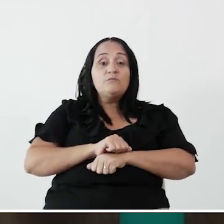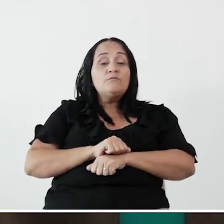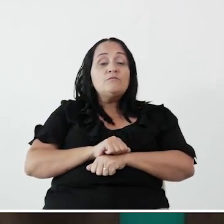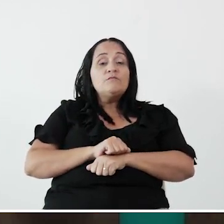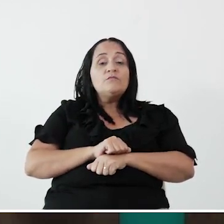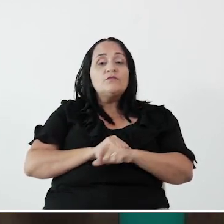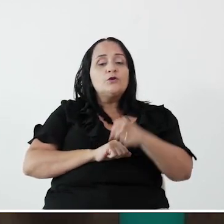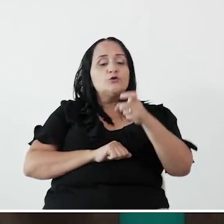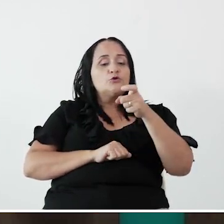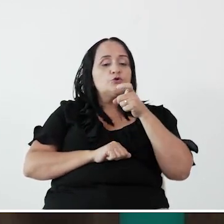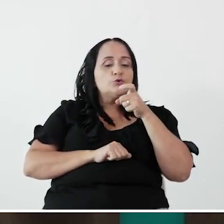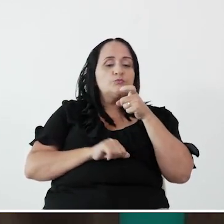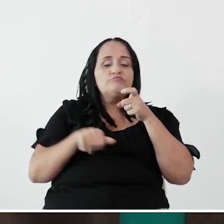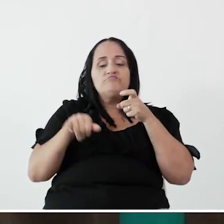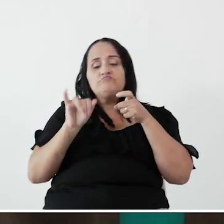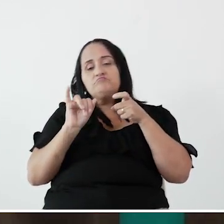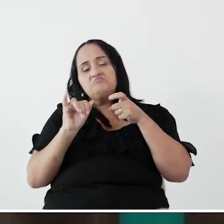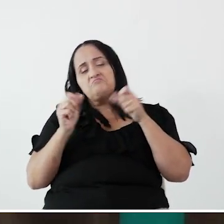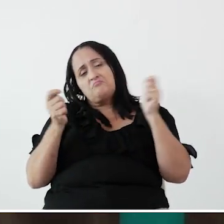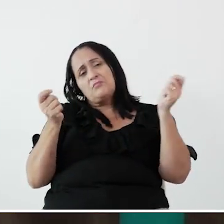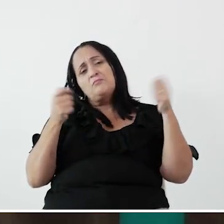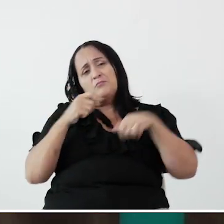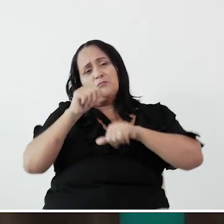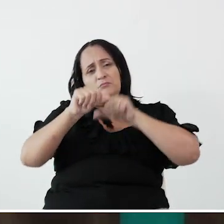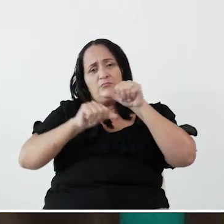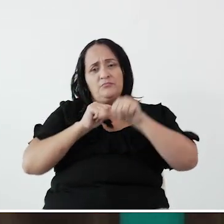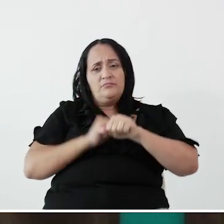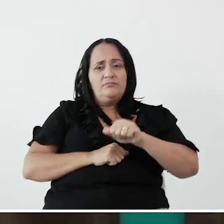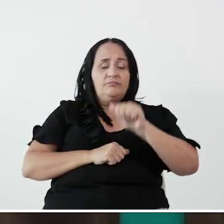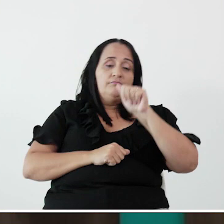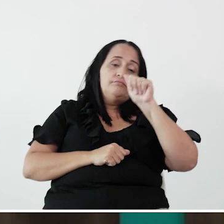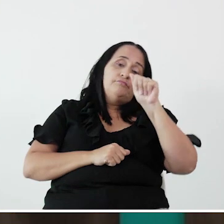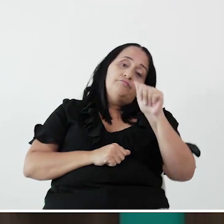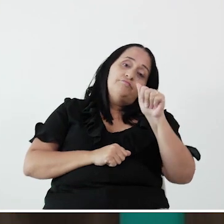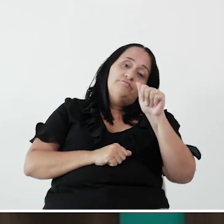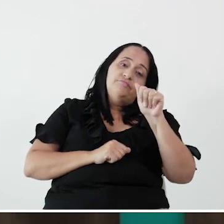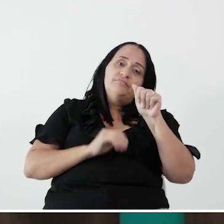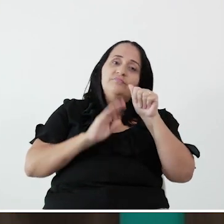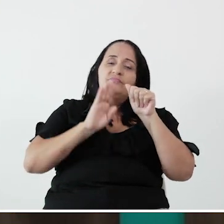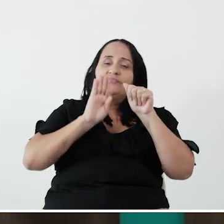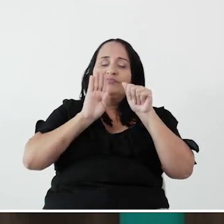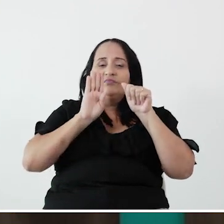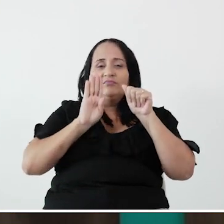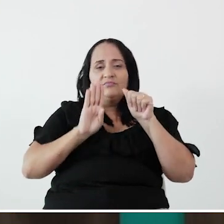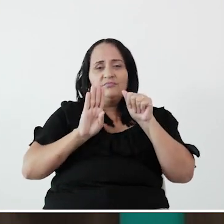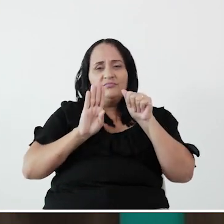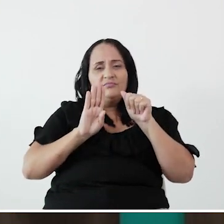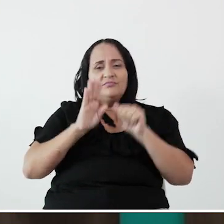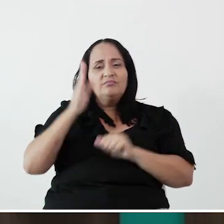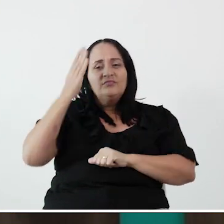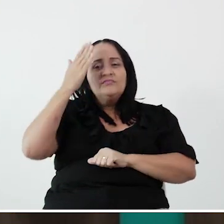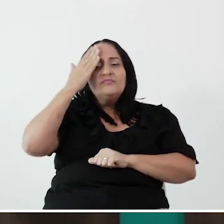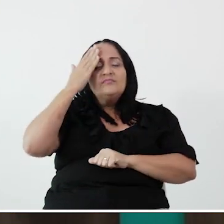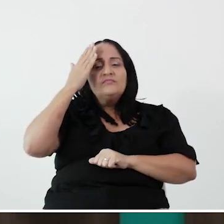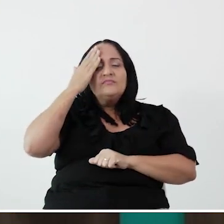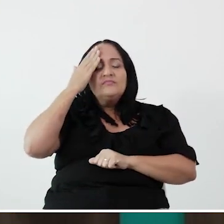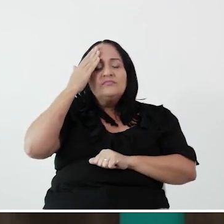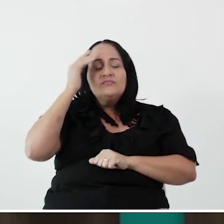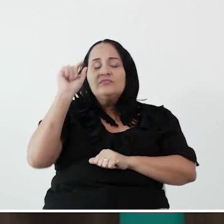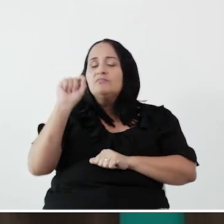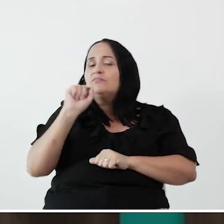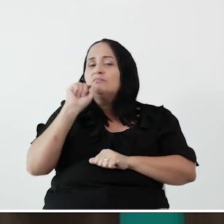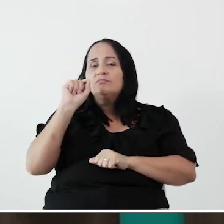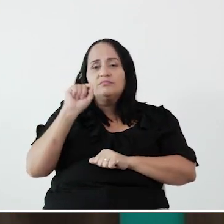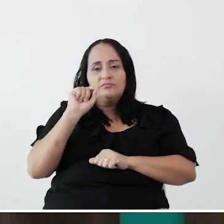poderíamos usar, por exemplo, A e B. O importante é saber que é esse número que eu coloco